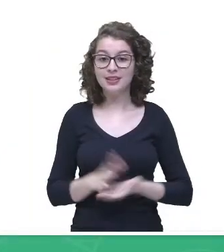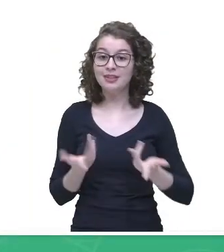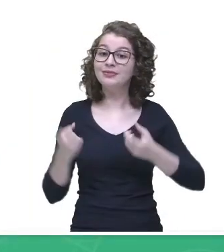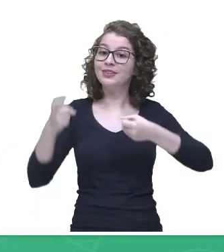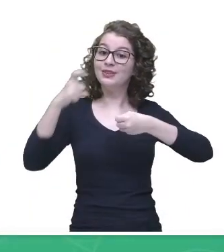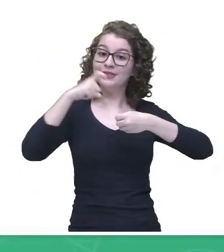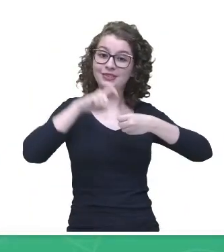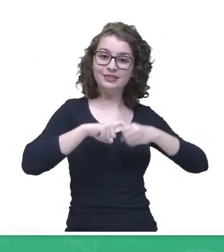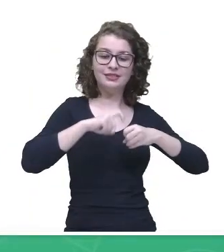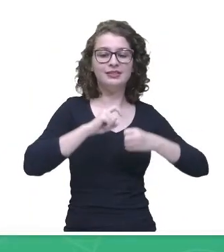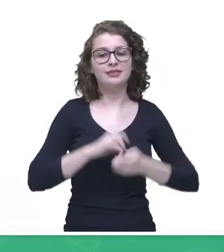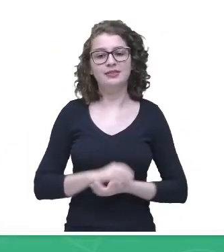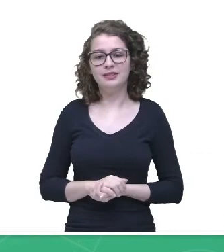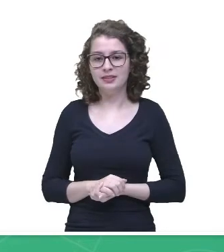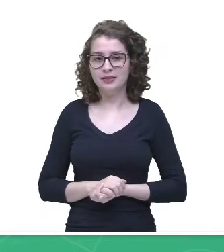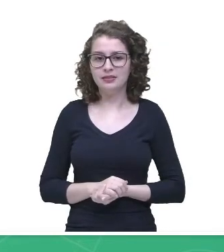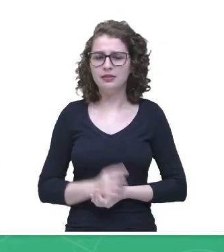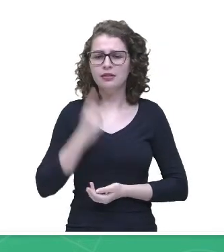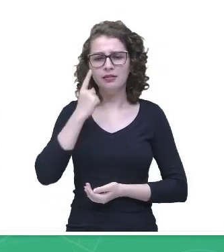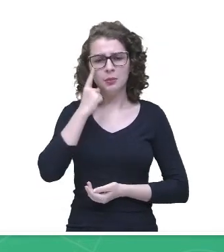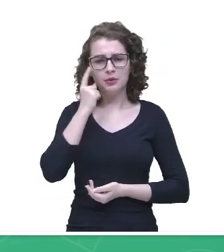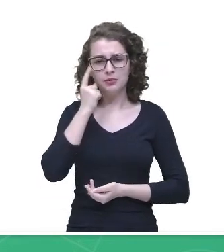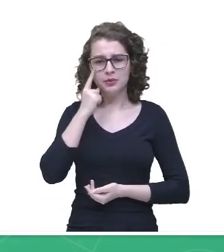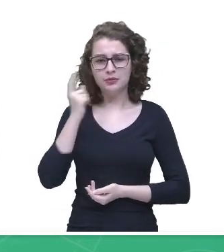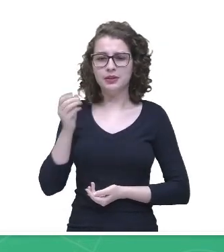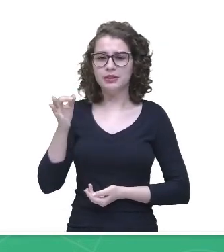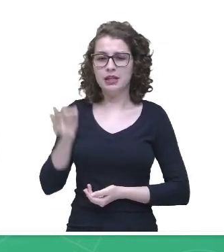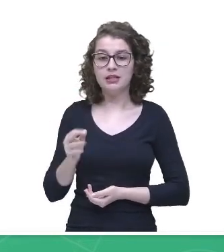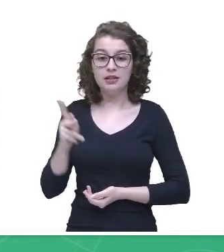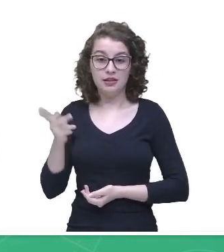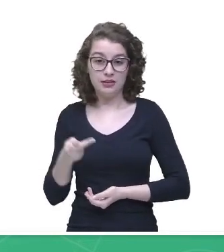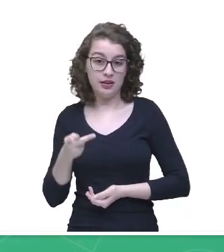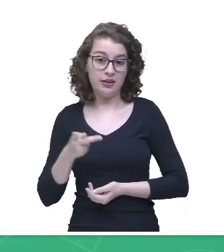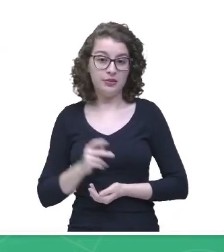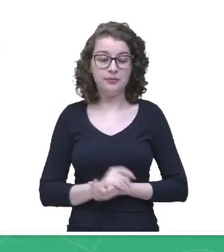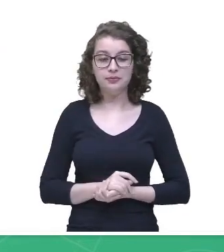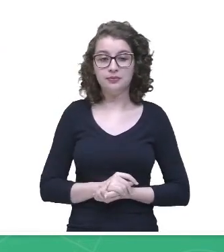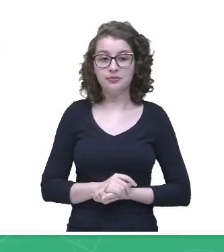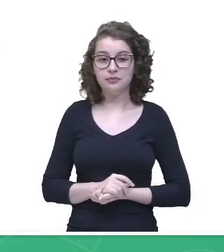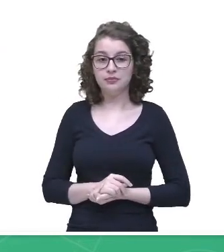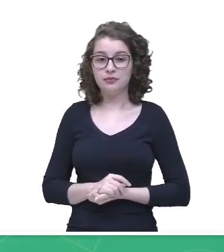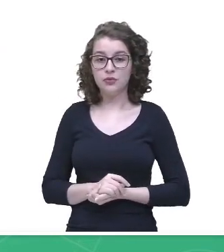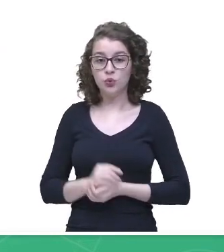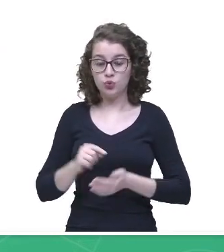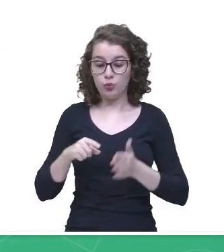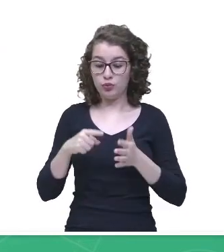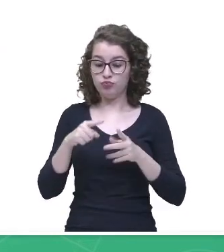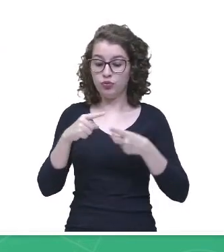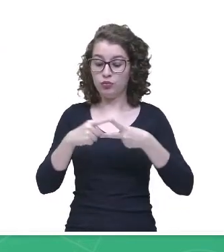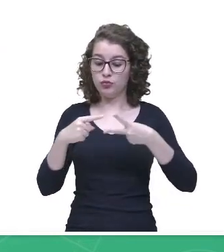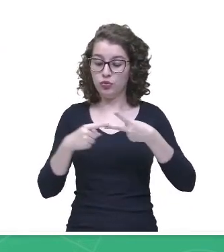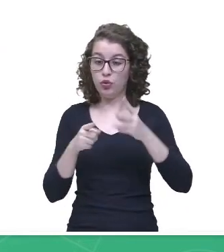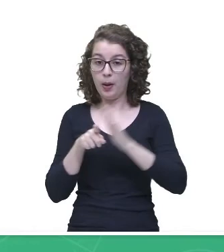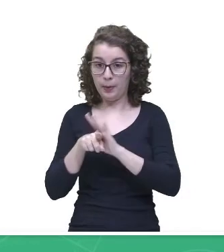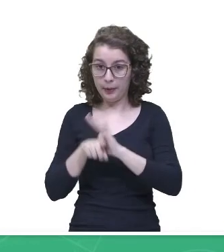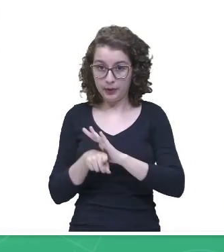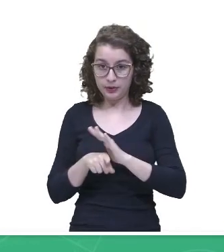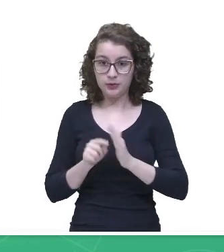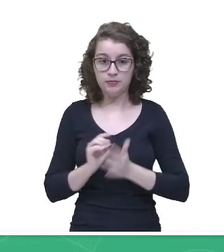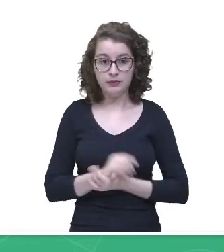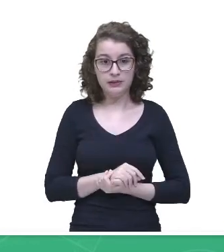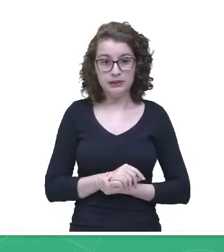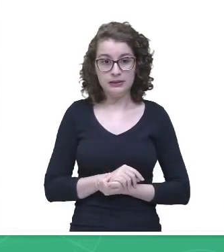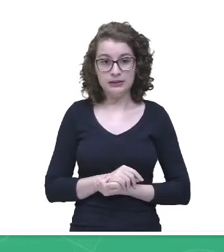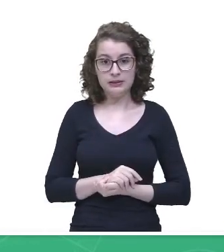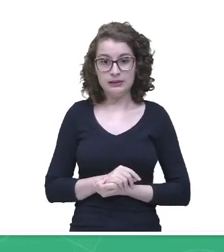retornando agora, né, para verificar as respostas de vocês sobre as nossas duas questões, né? Não dá para falar